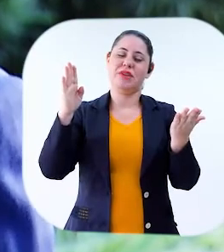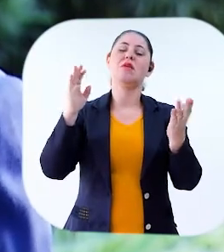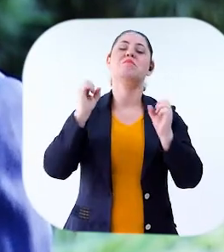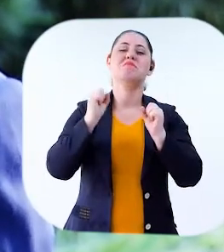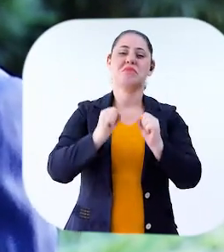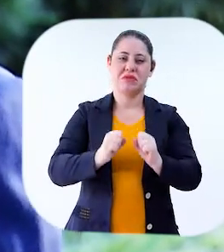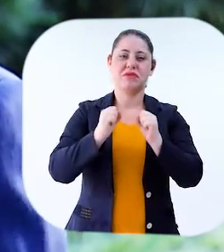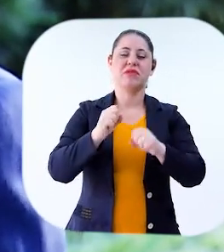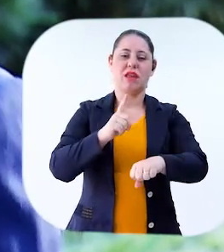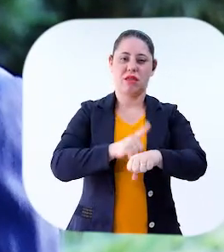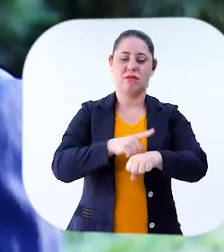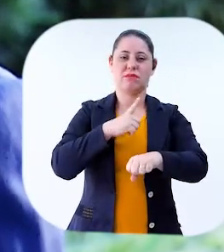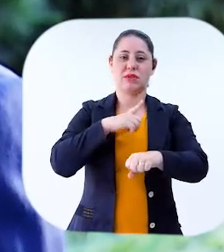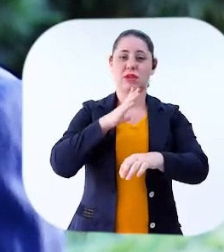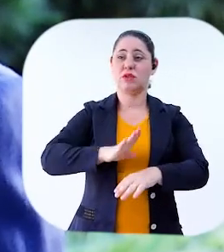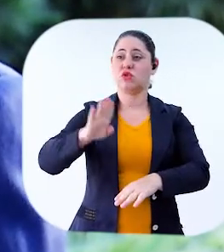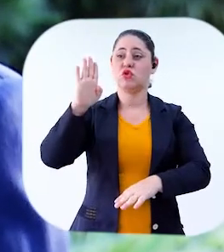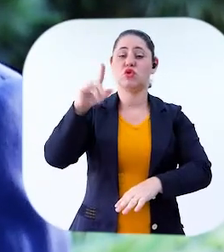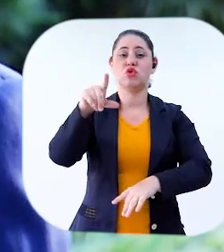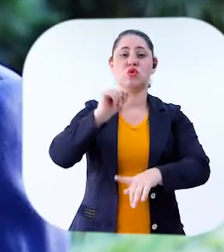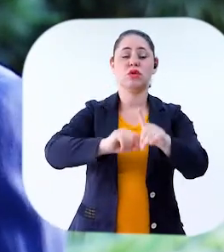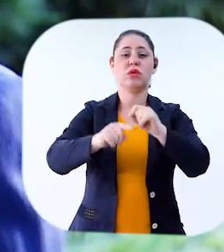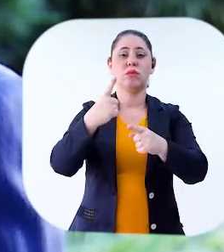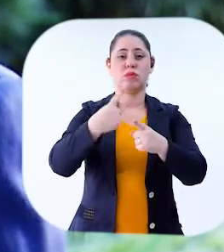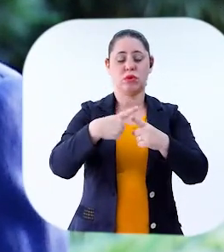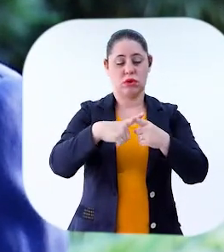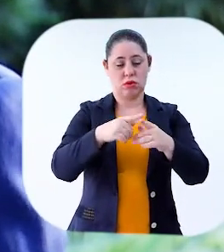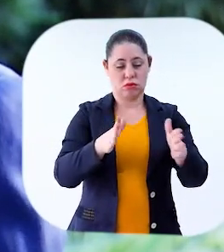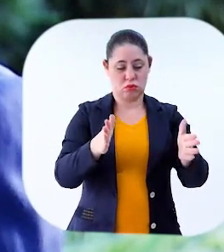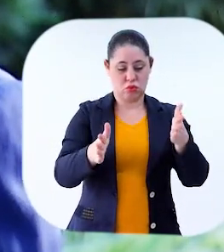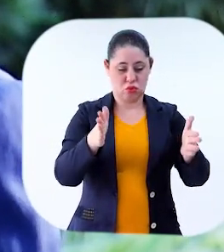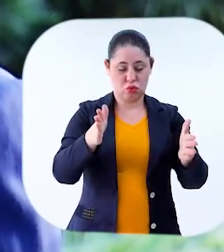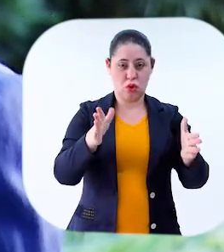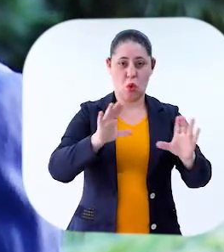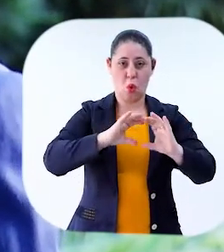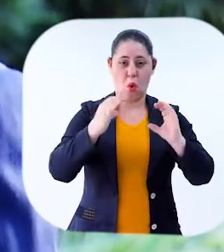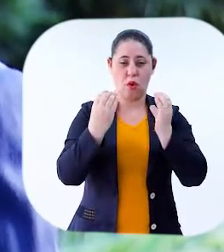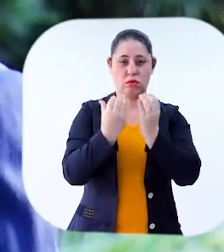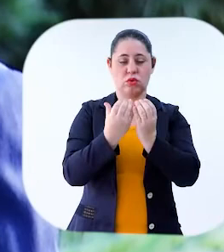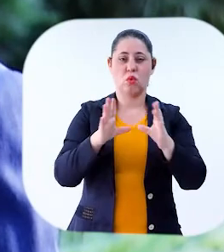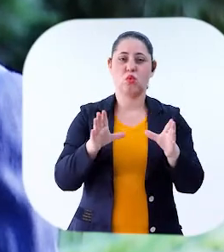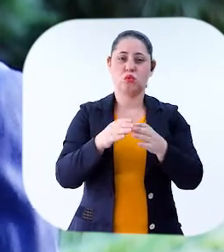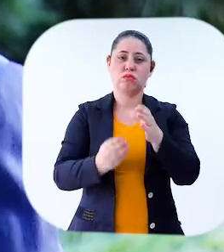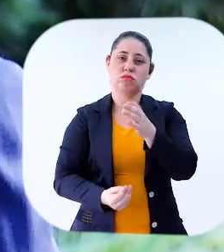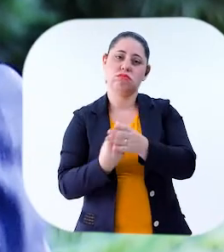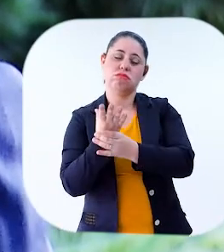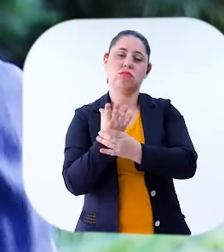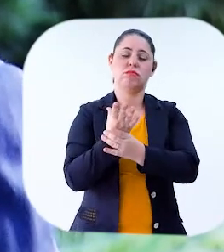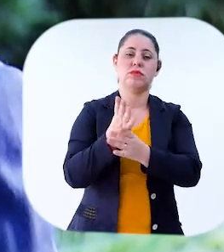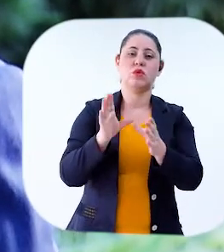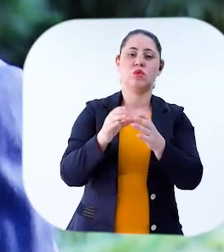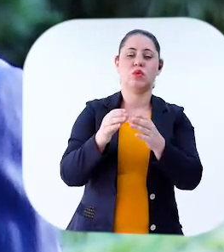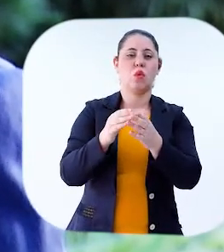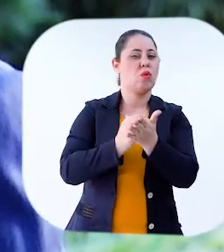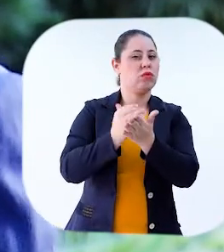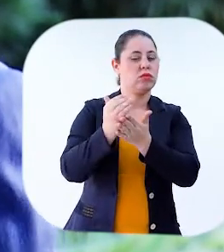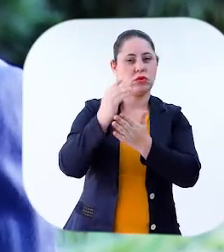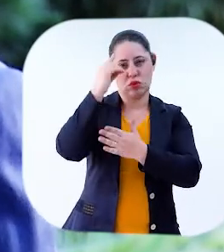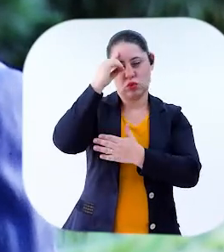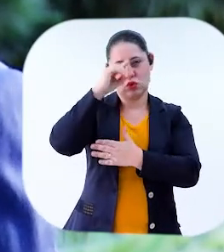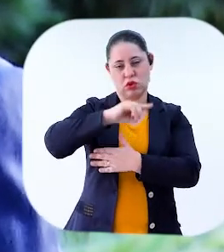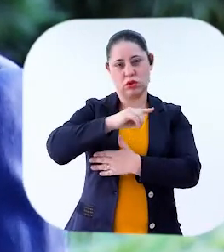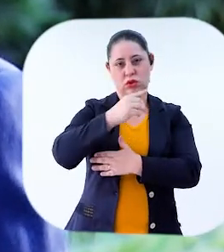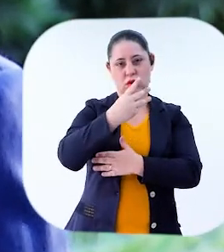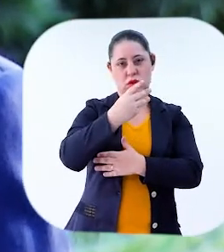de decidir ainda se vai ser candidato ou não, porque o período para a realização das convenções partidárias sequer teve início. Como eu disse,